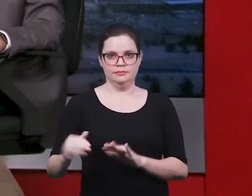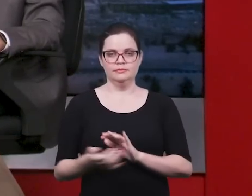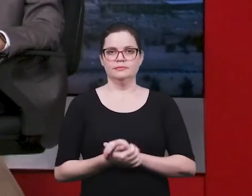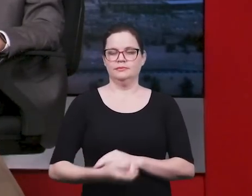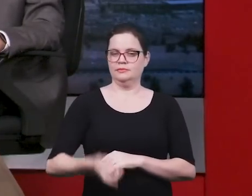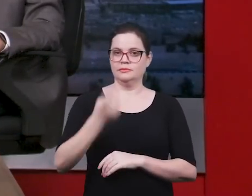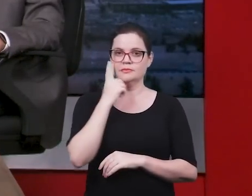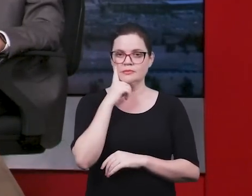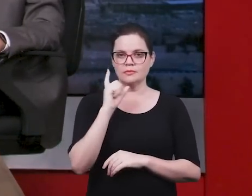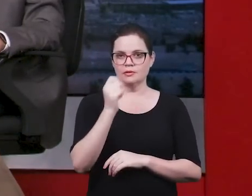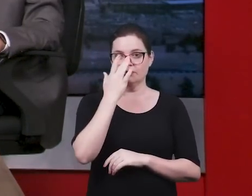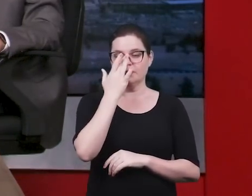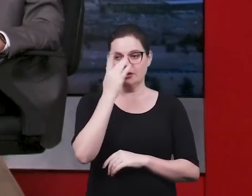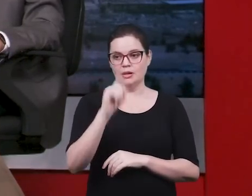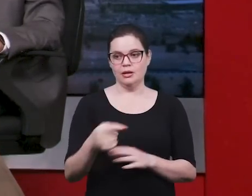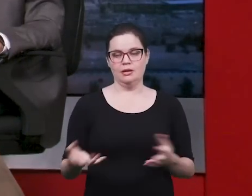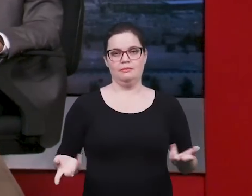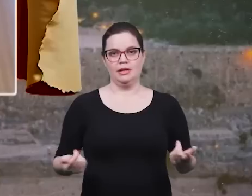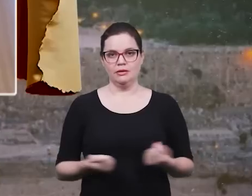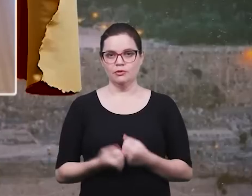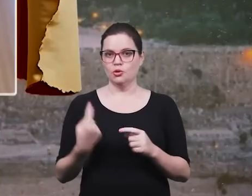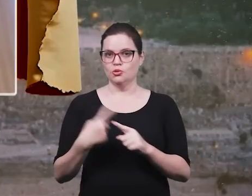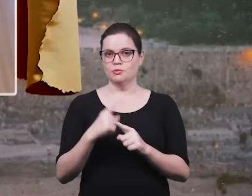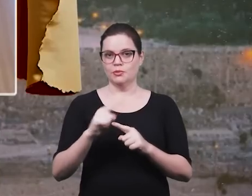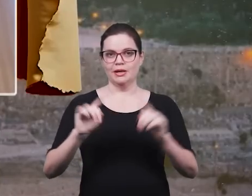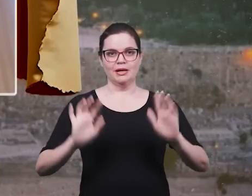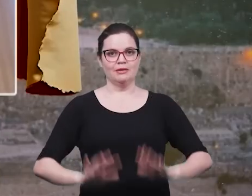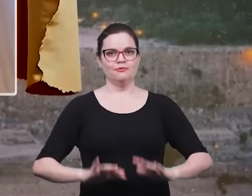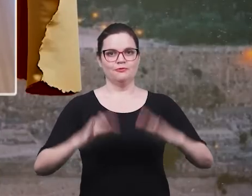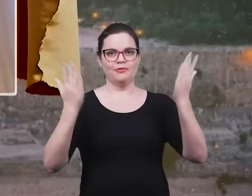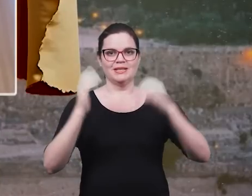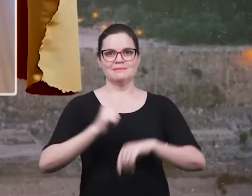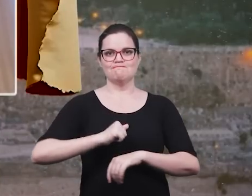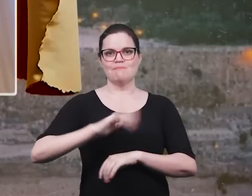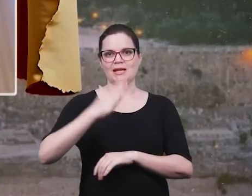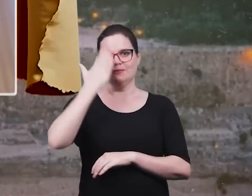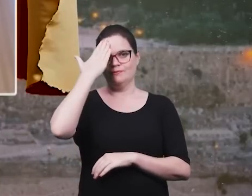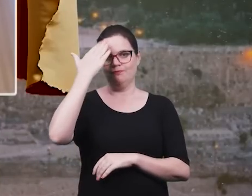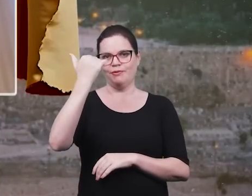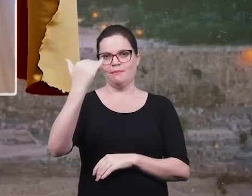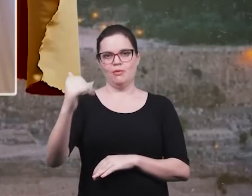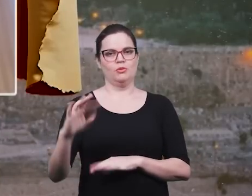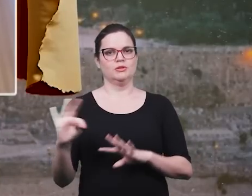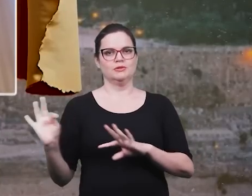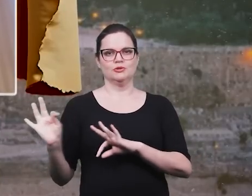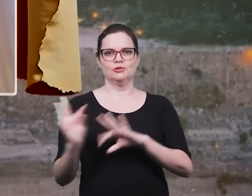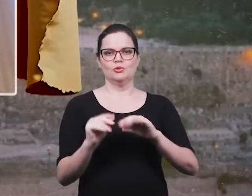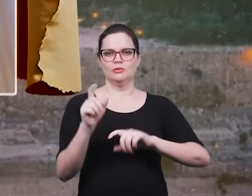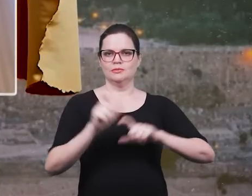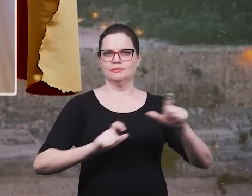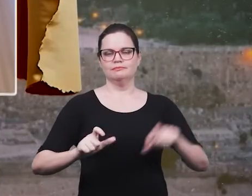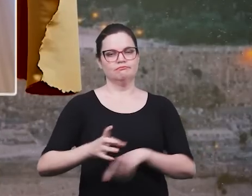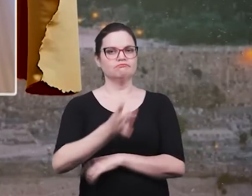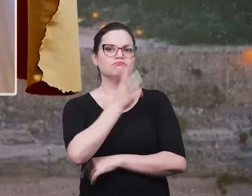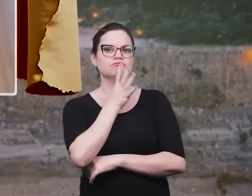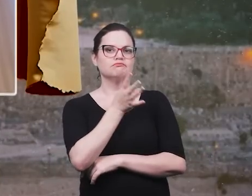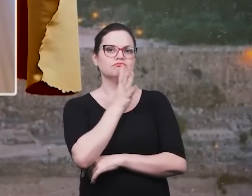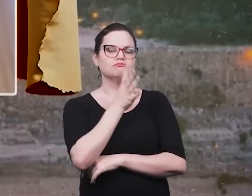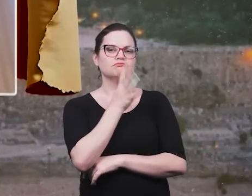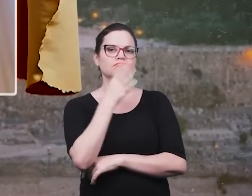Coisa maravilhosa, porque essa festa me parece que é a mais conhecida de todas as pessoas que